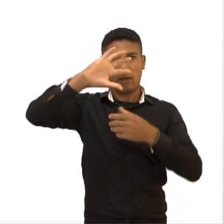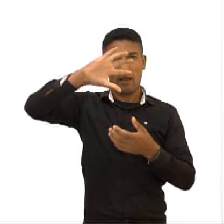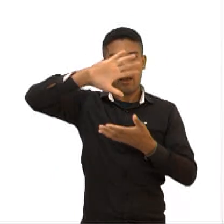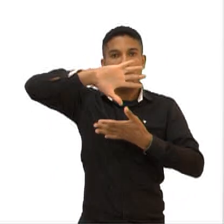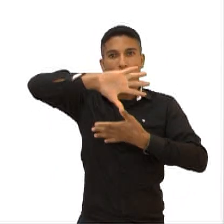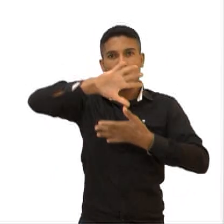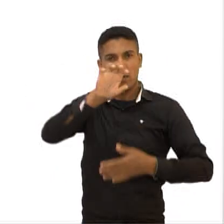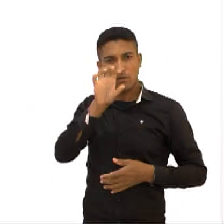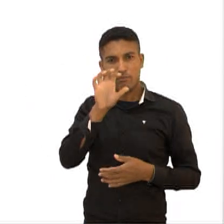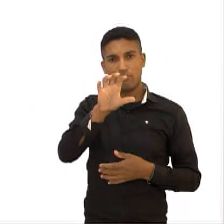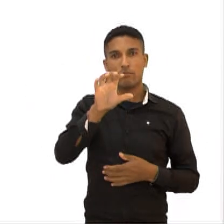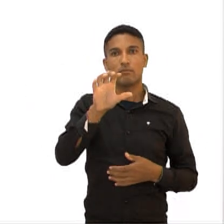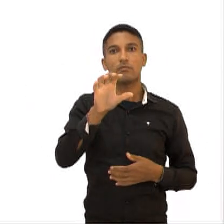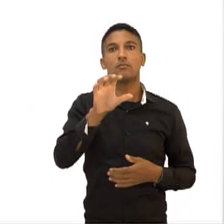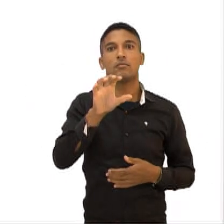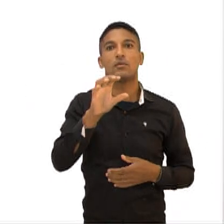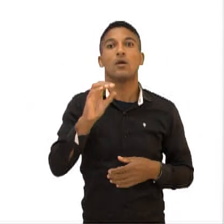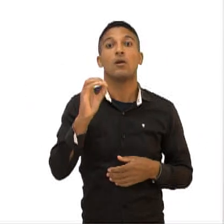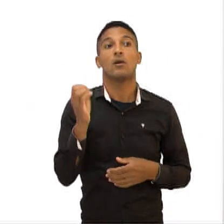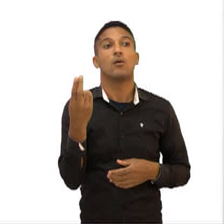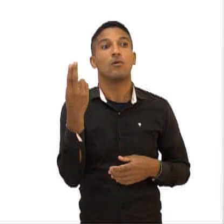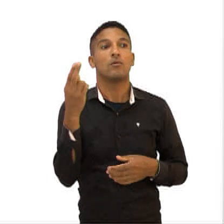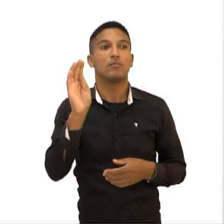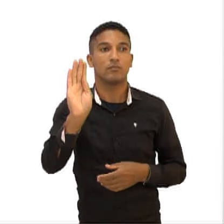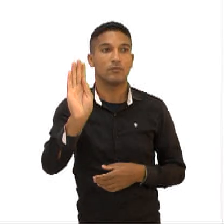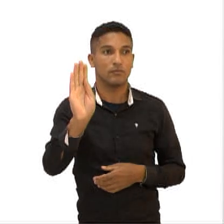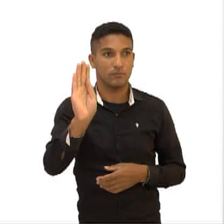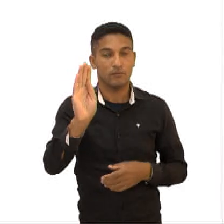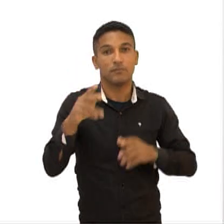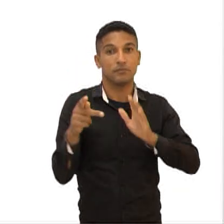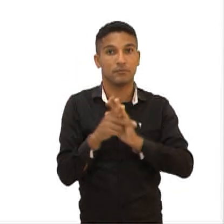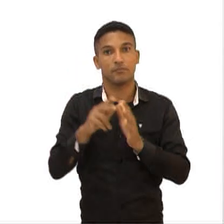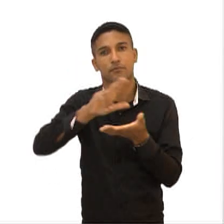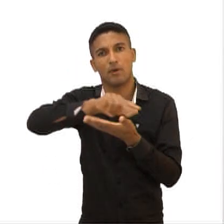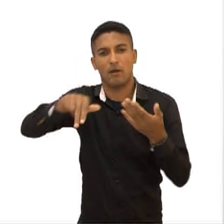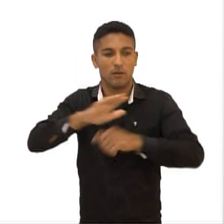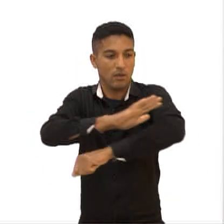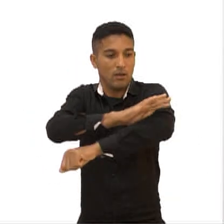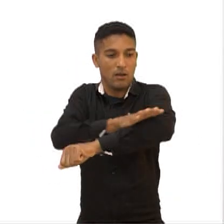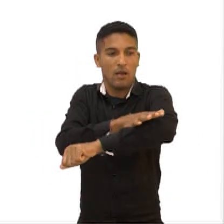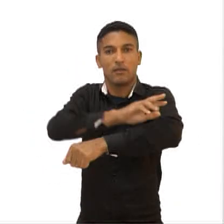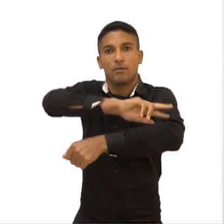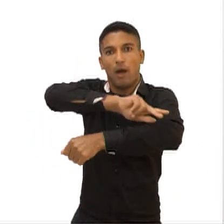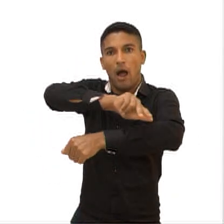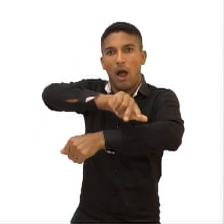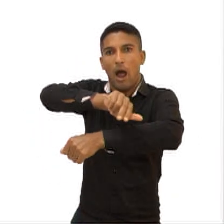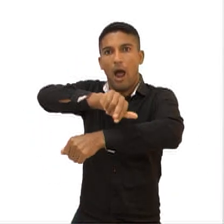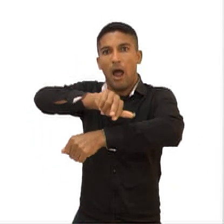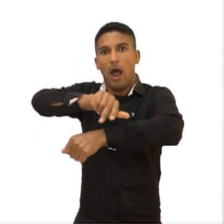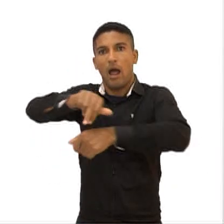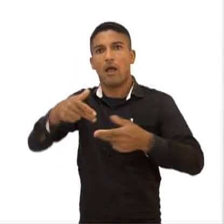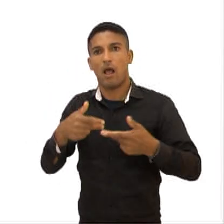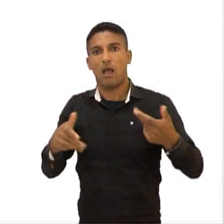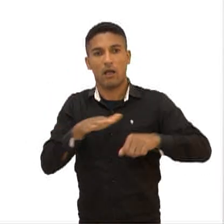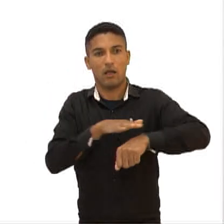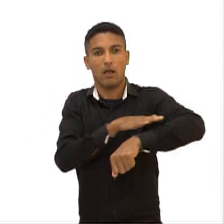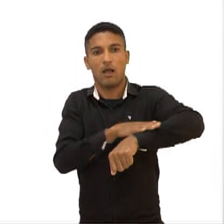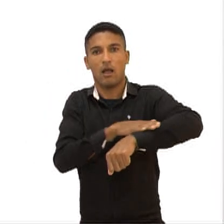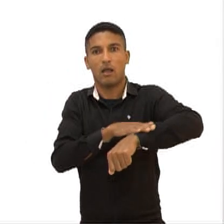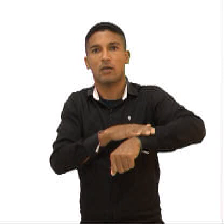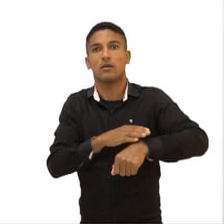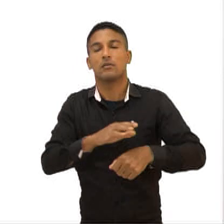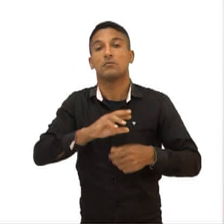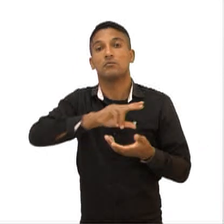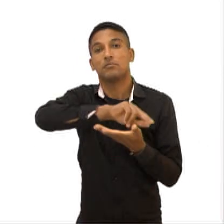considerado um país multicultural? Ou B, consta de uma variedade de raças e culturas, además de vários idiomas hablados por sua